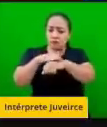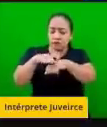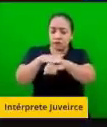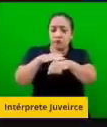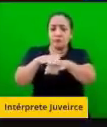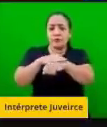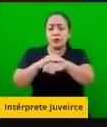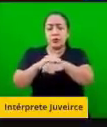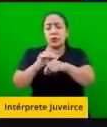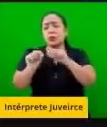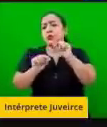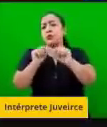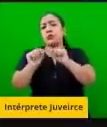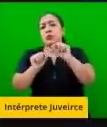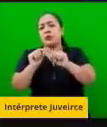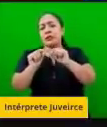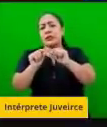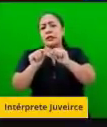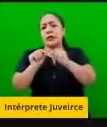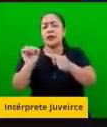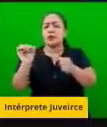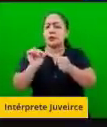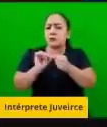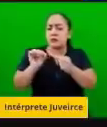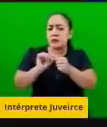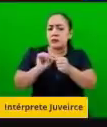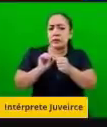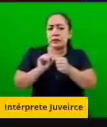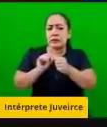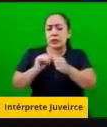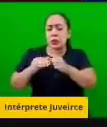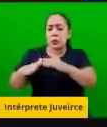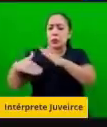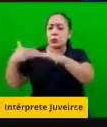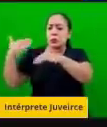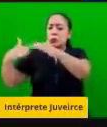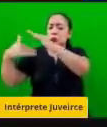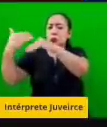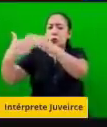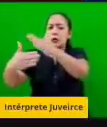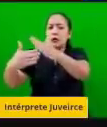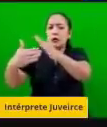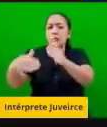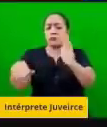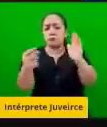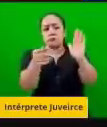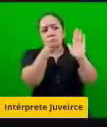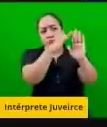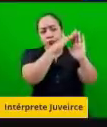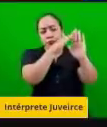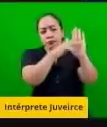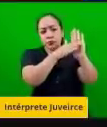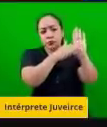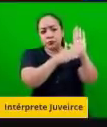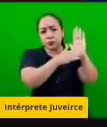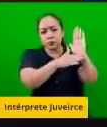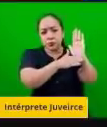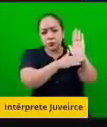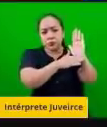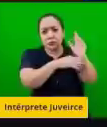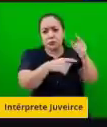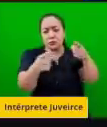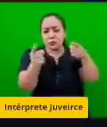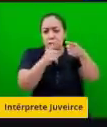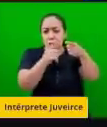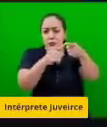buscar desenvolver com vocês os seguintes pontos. Primeiro, a abertura, né, a